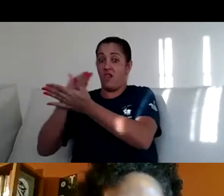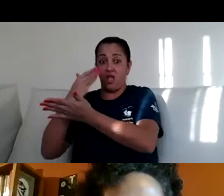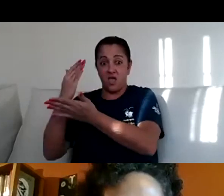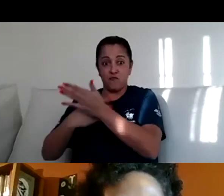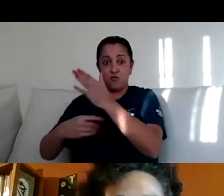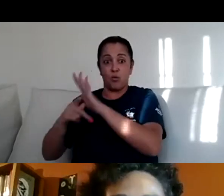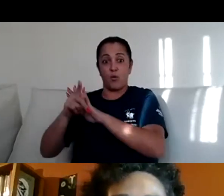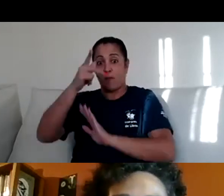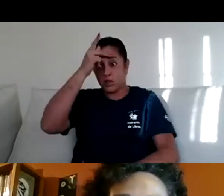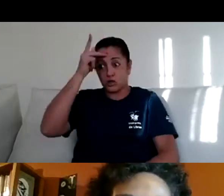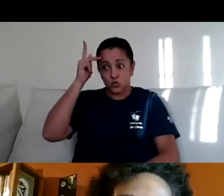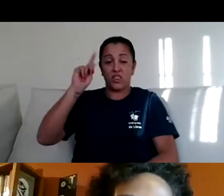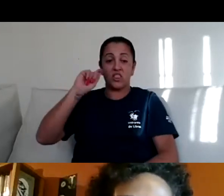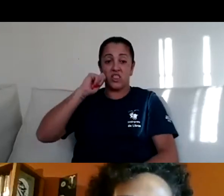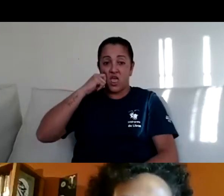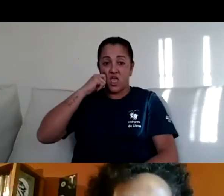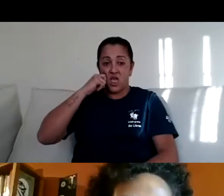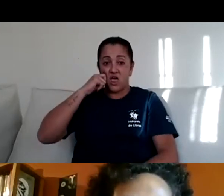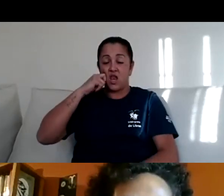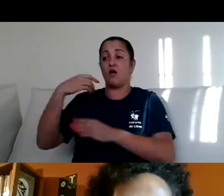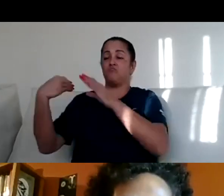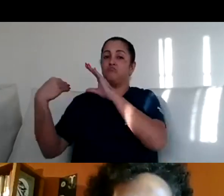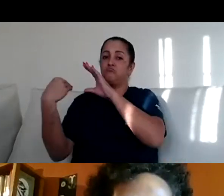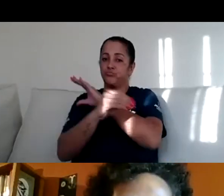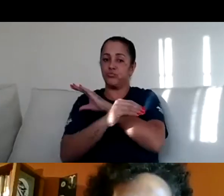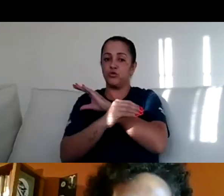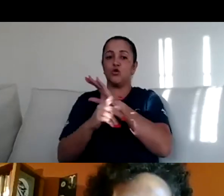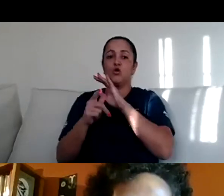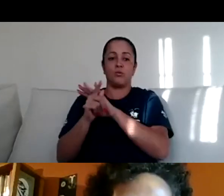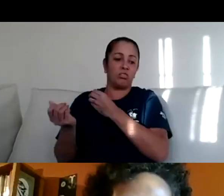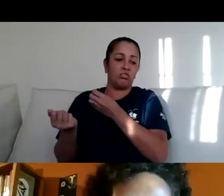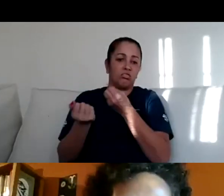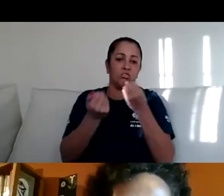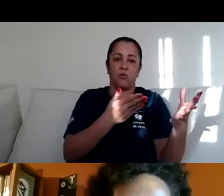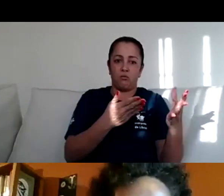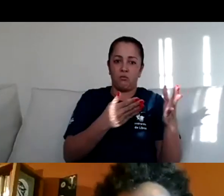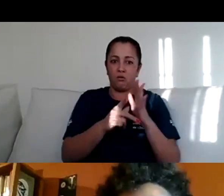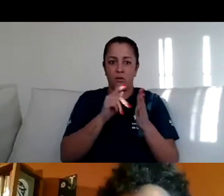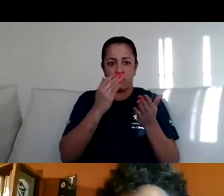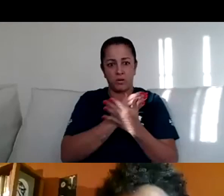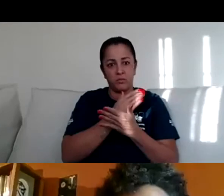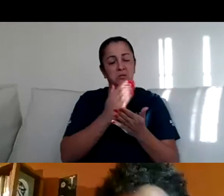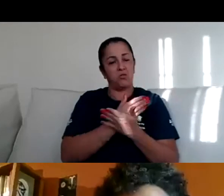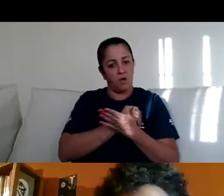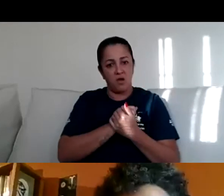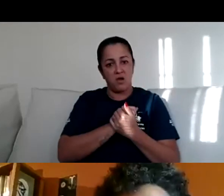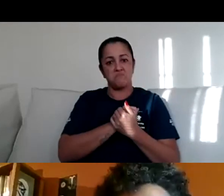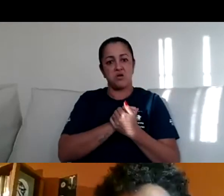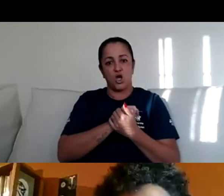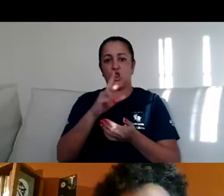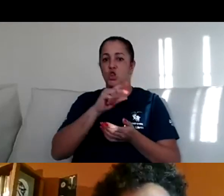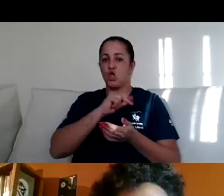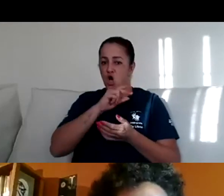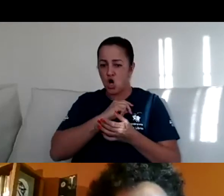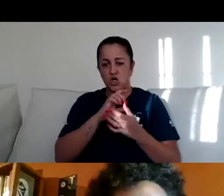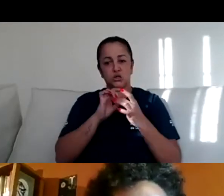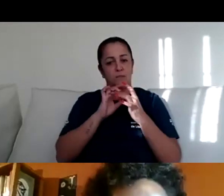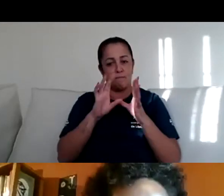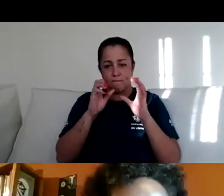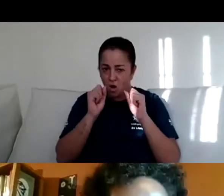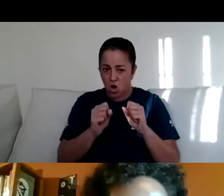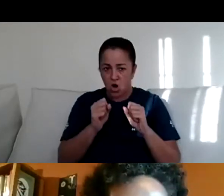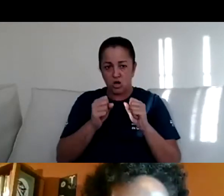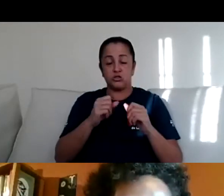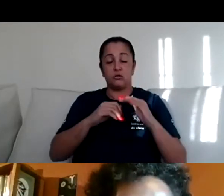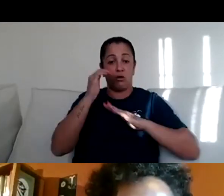era necessário termos mais autoras negras. É muito legal, vocês podem comentar um pouco disso brevemente, desse tipo de